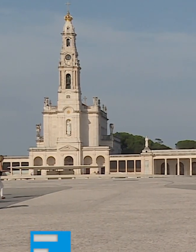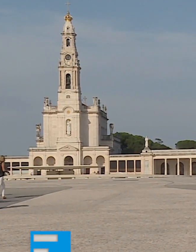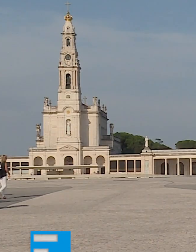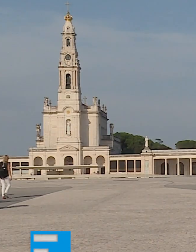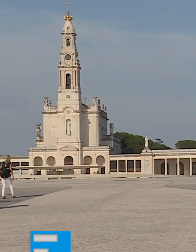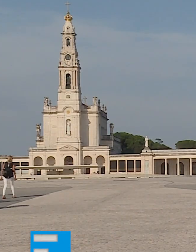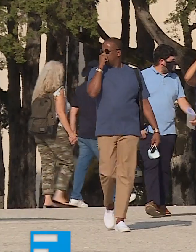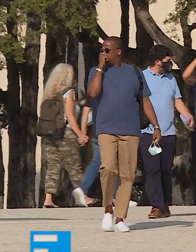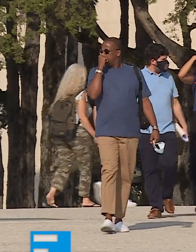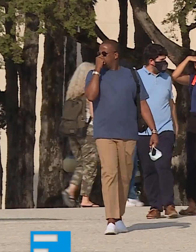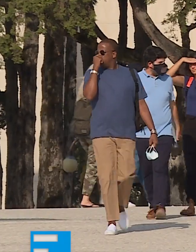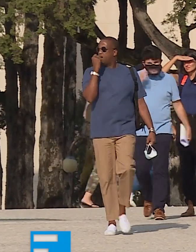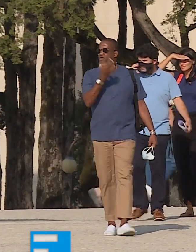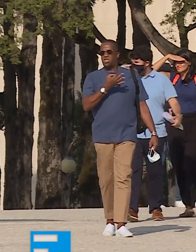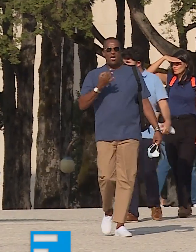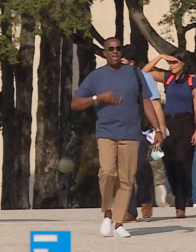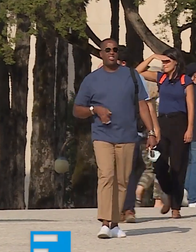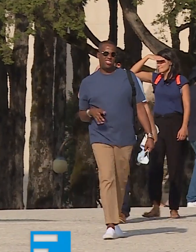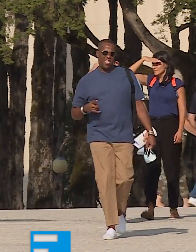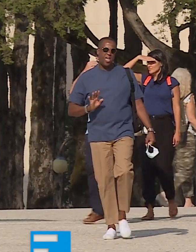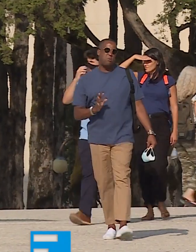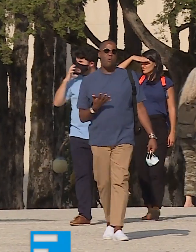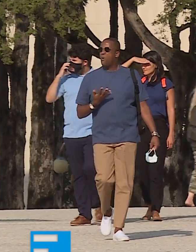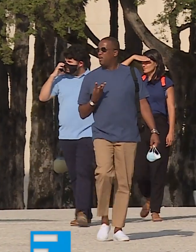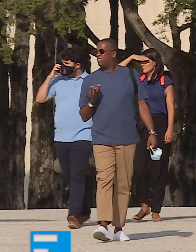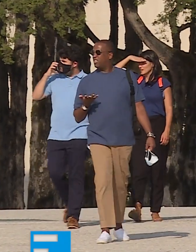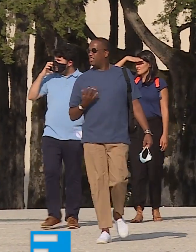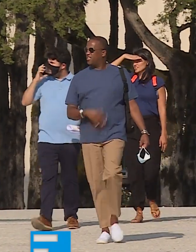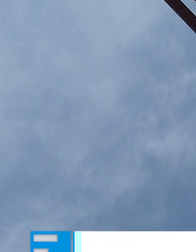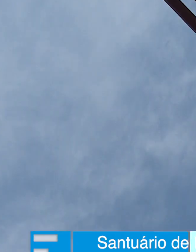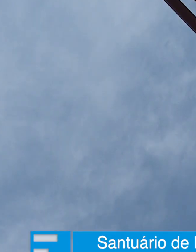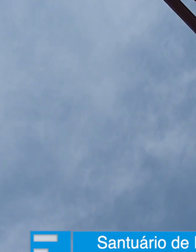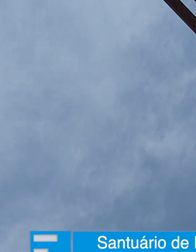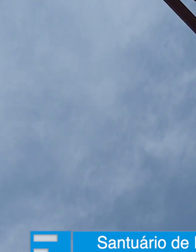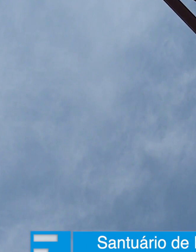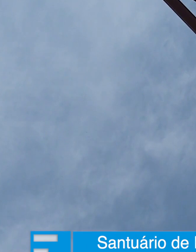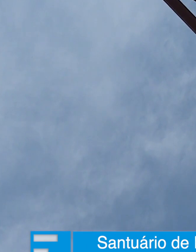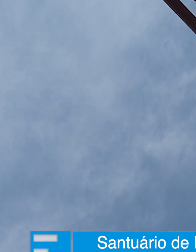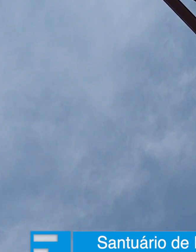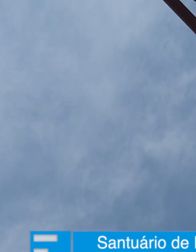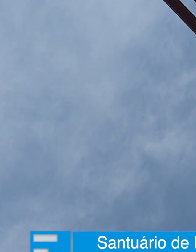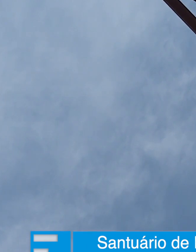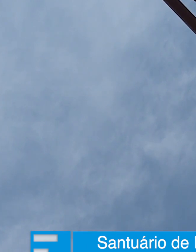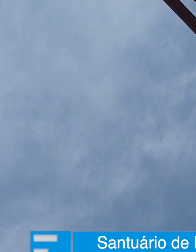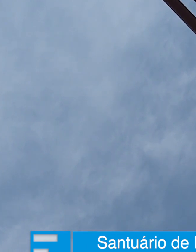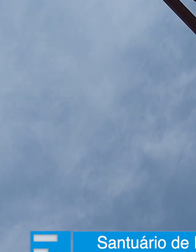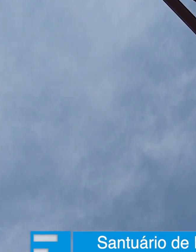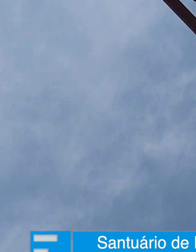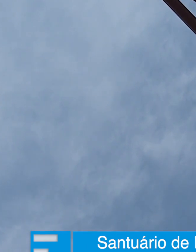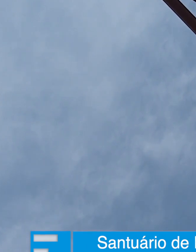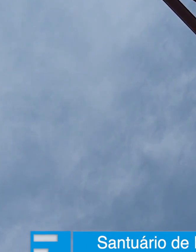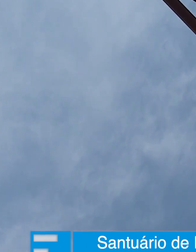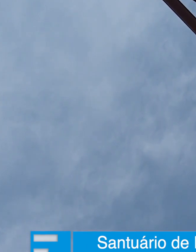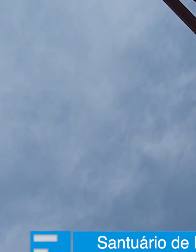O Santuário de Fátima e o seu grupo de intérpretes de língua gestual portuguesa dinamizaram a 6ª Peregrinação Nacional